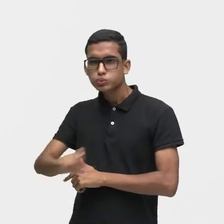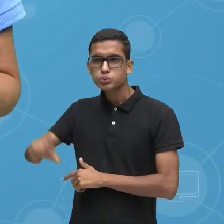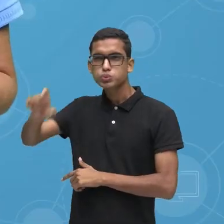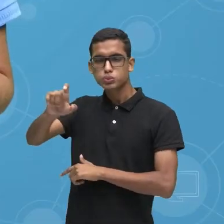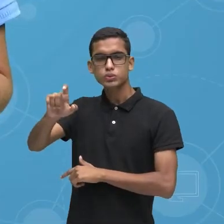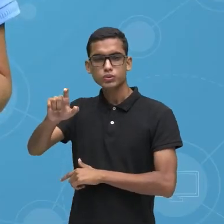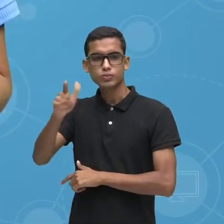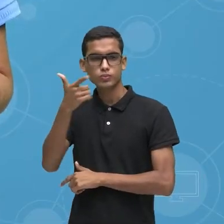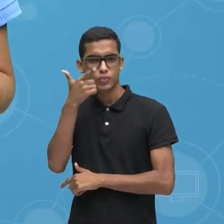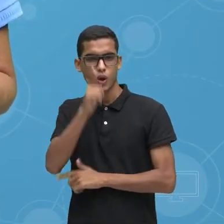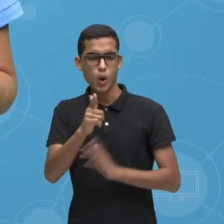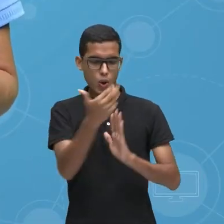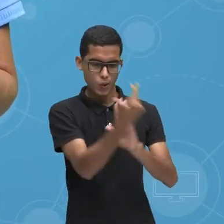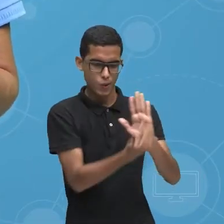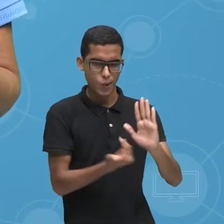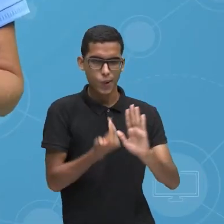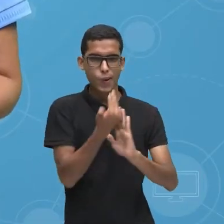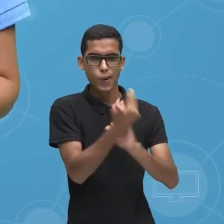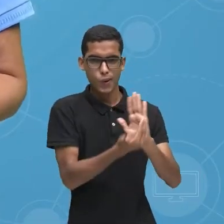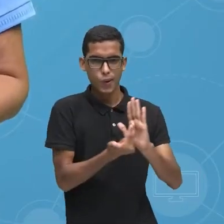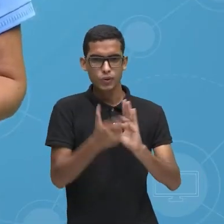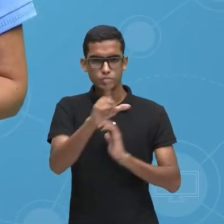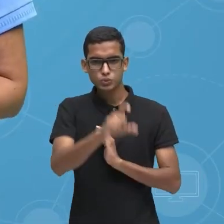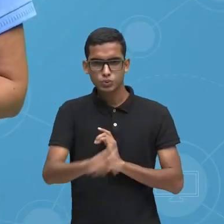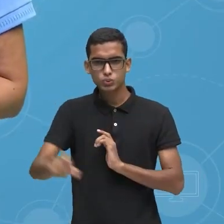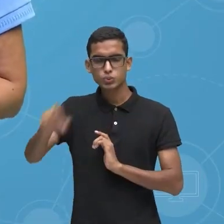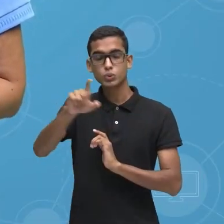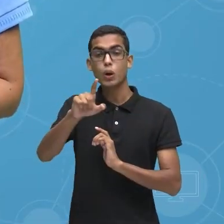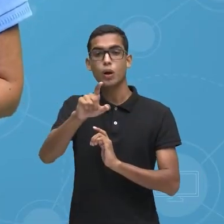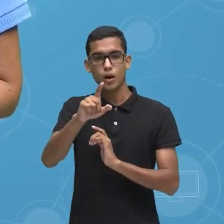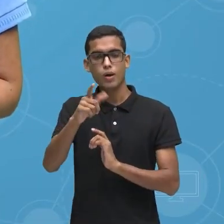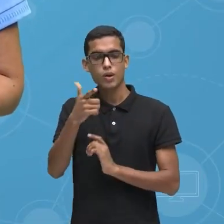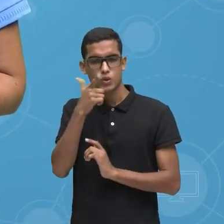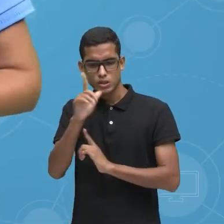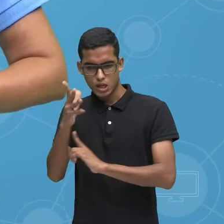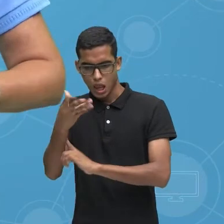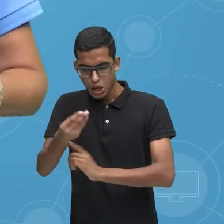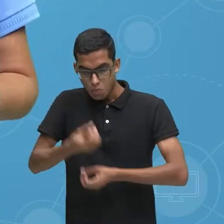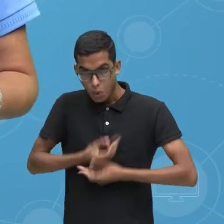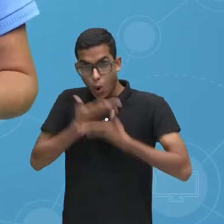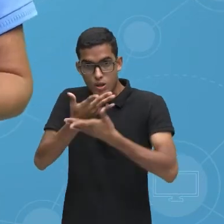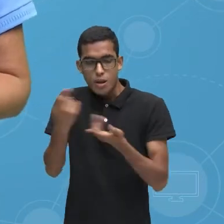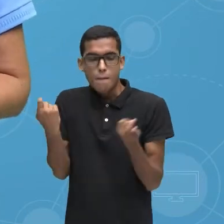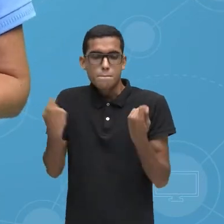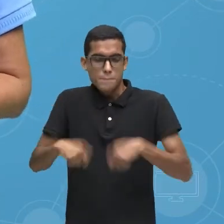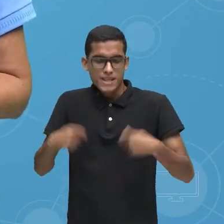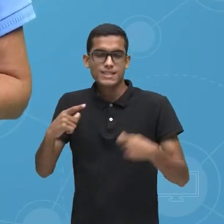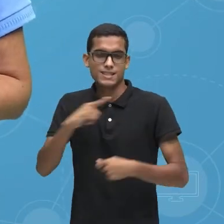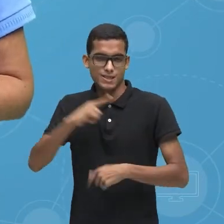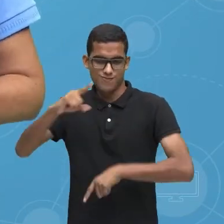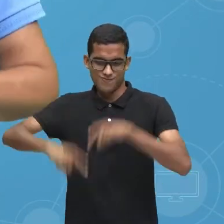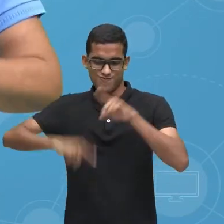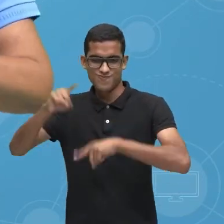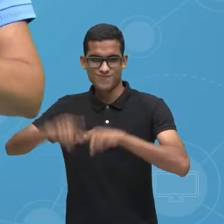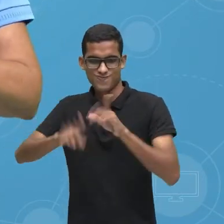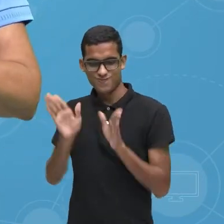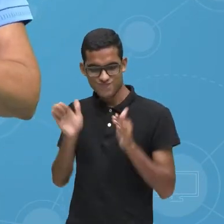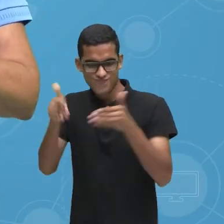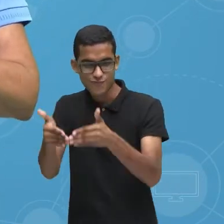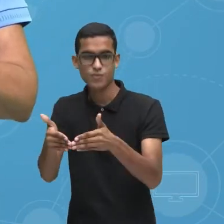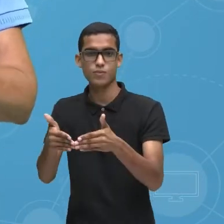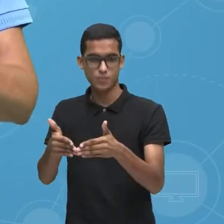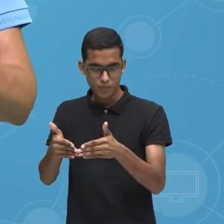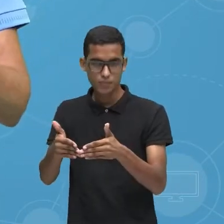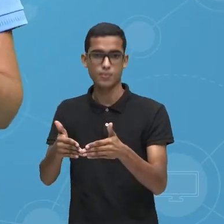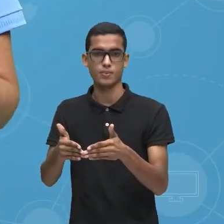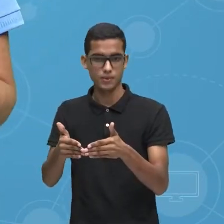arte, você precisa do quê? De materiais adequados. Então, para pintar com essa arte